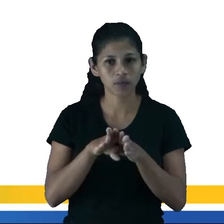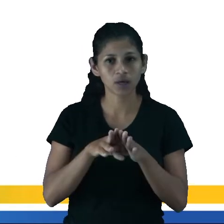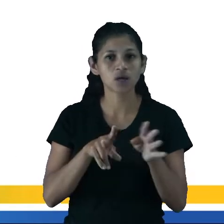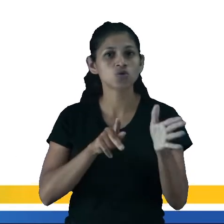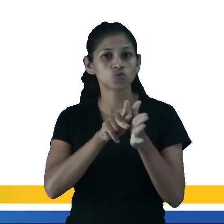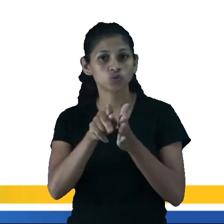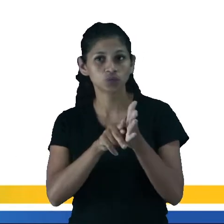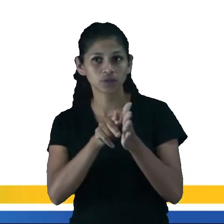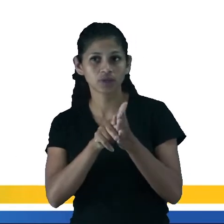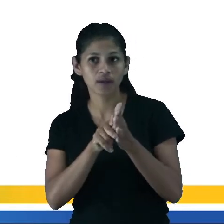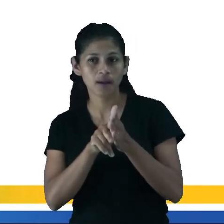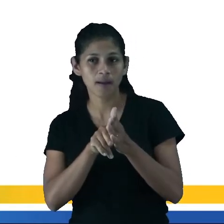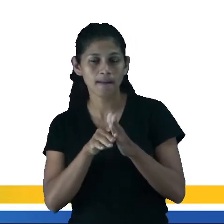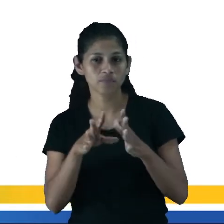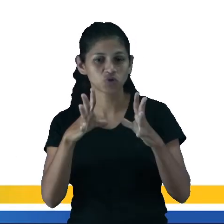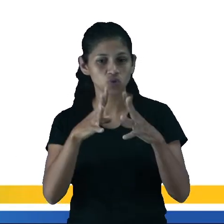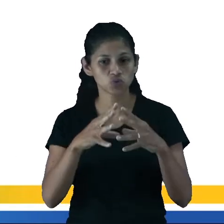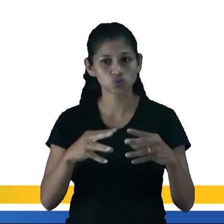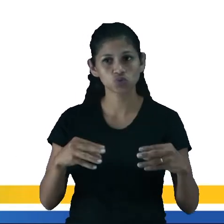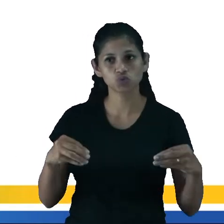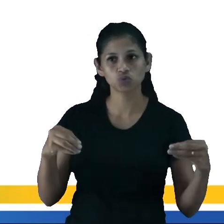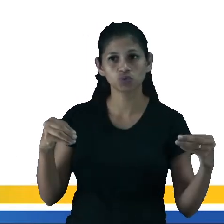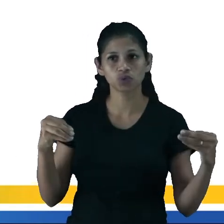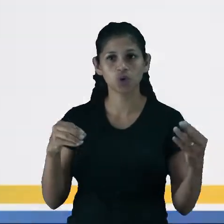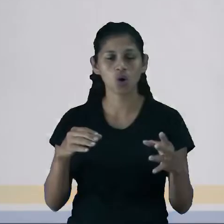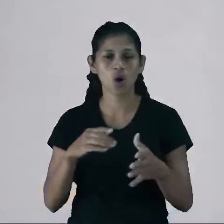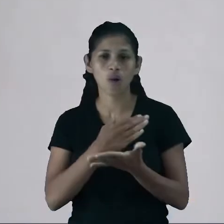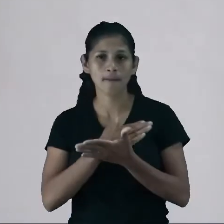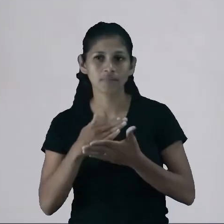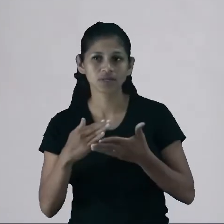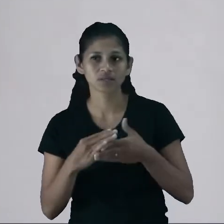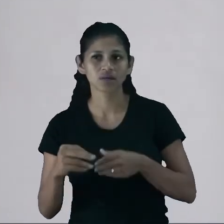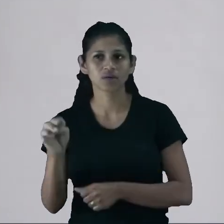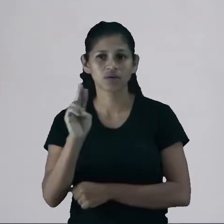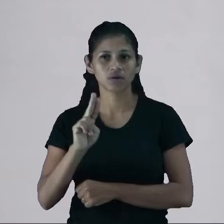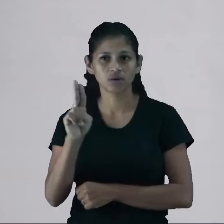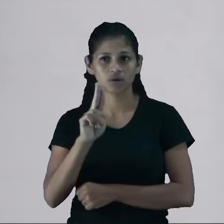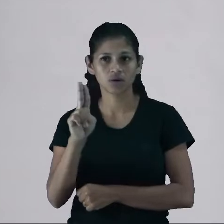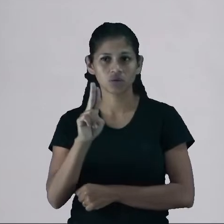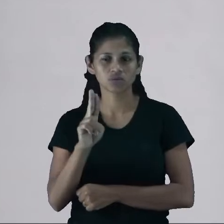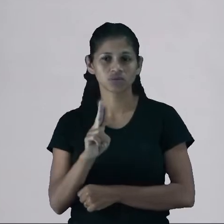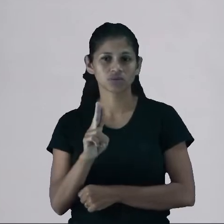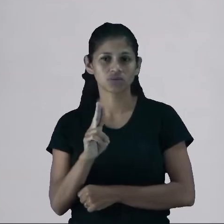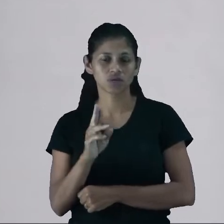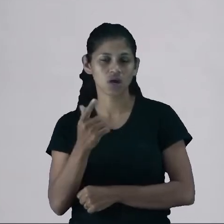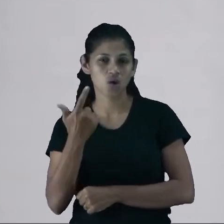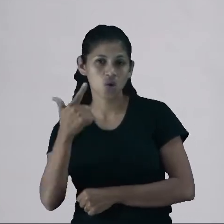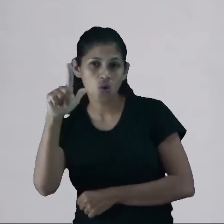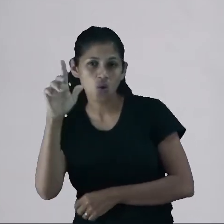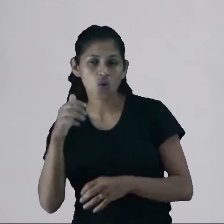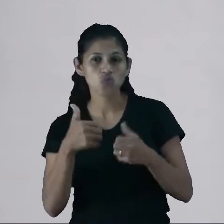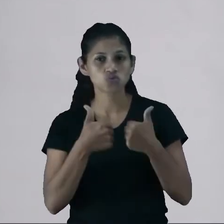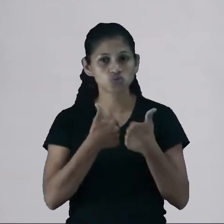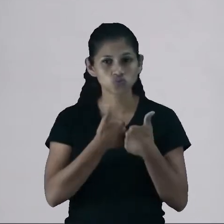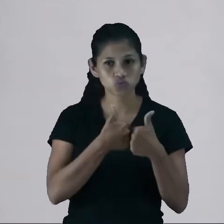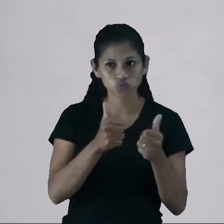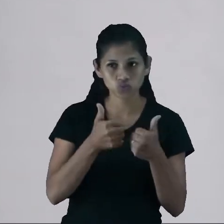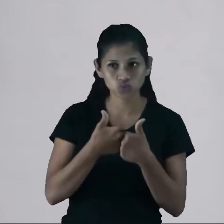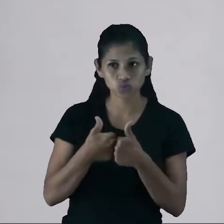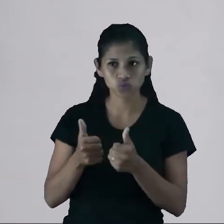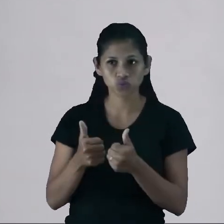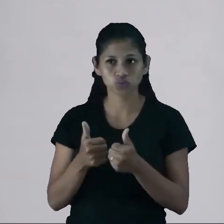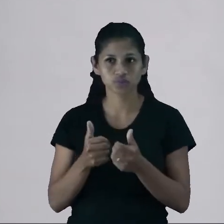essencialmente de combustíveis fósseis, O que são esses combustíveis fósseis? A gasolina, o diesel, tá? São combustíveis aí que vêm